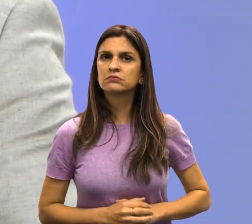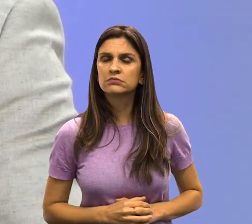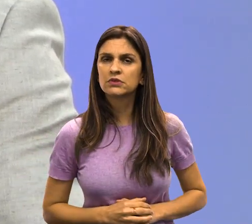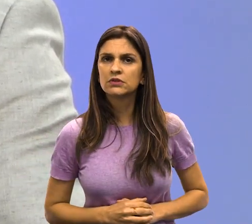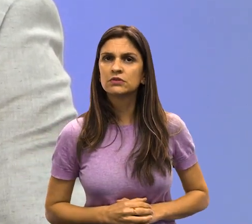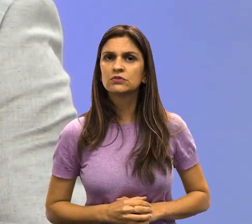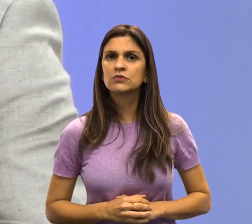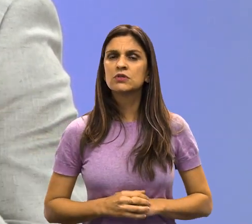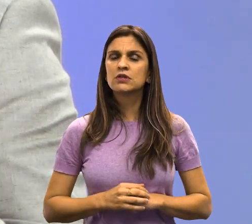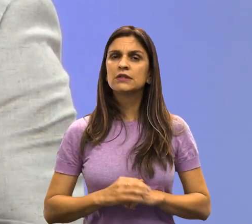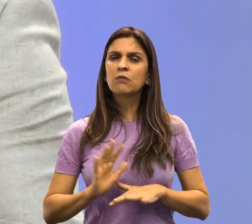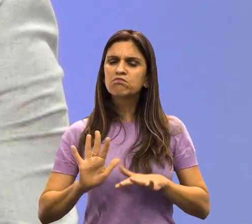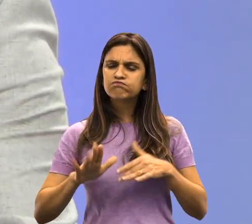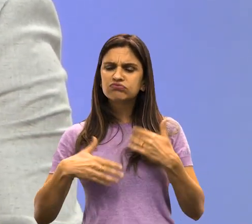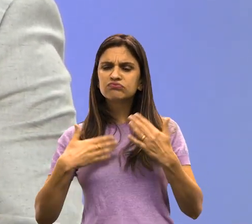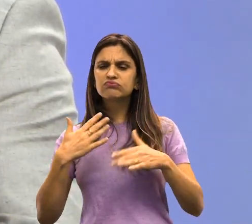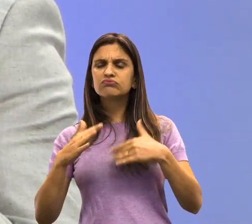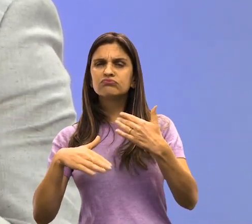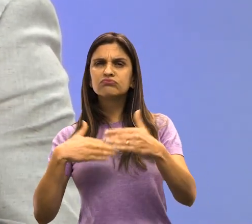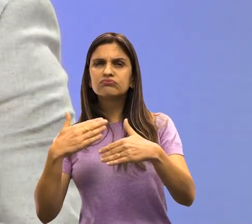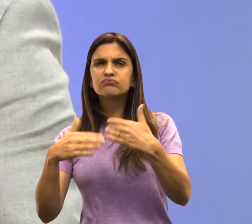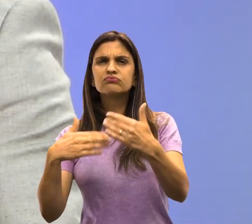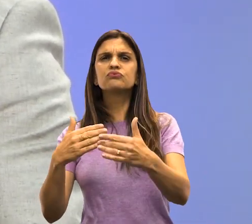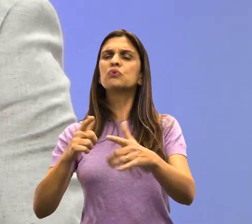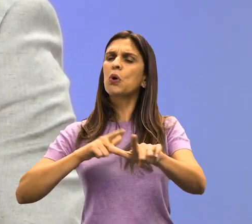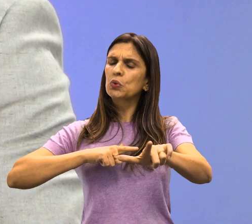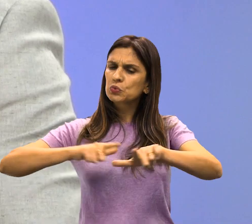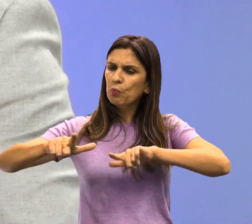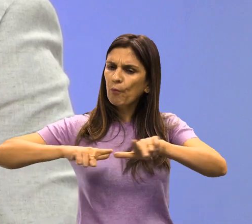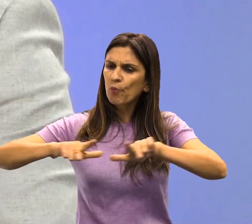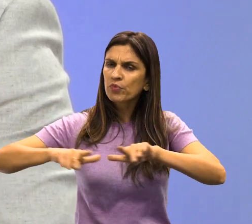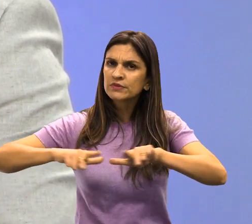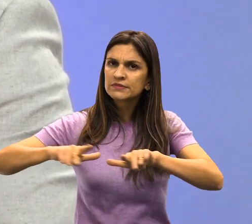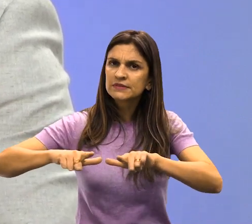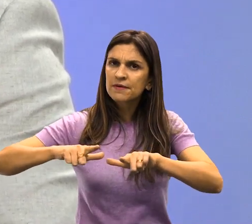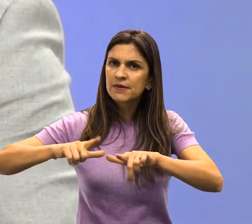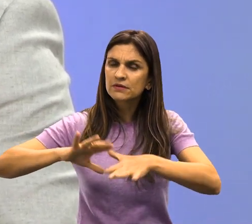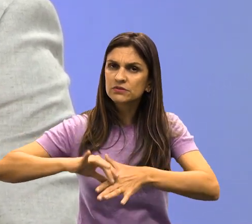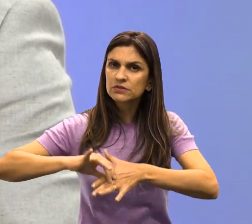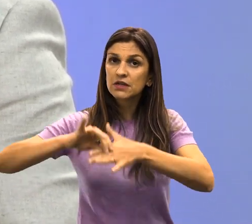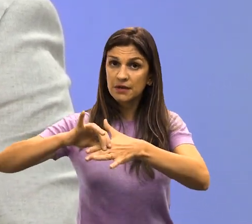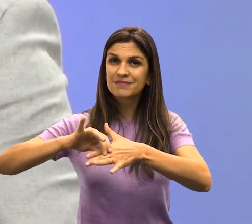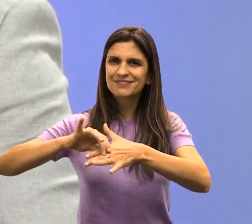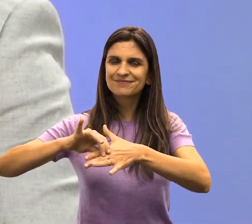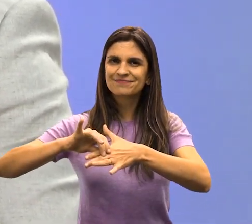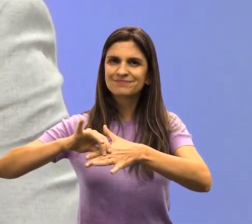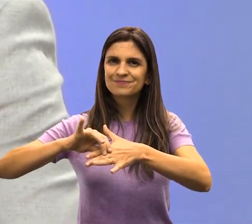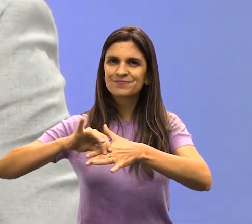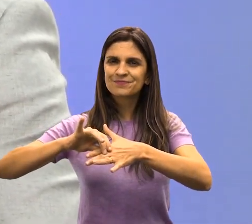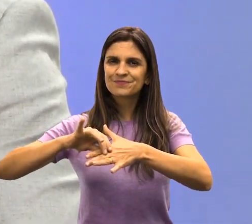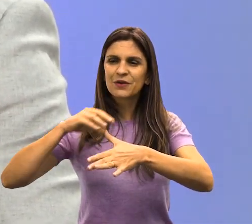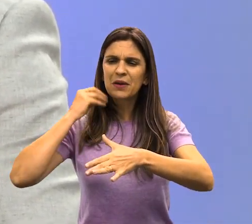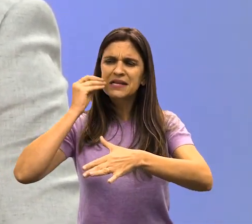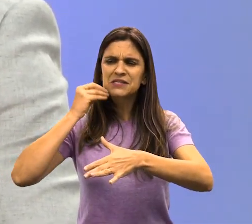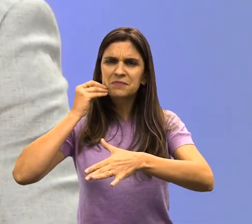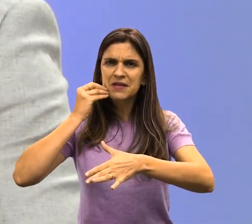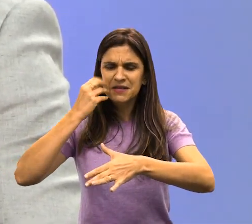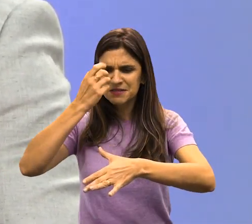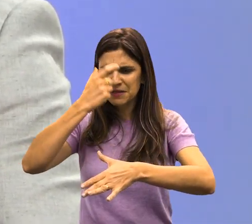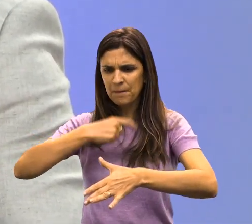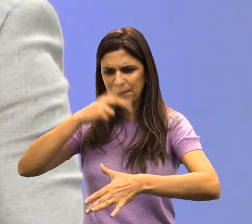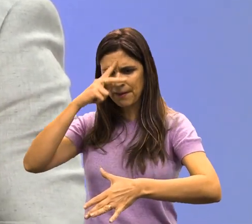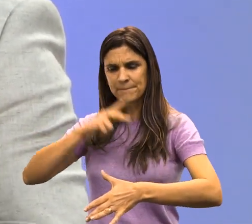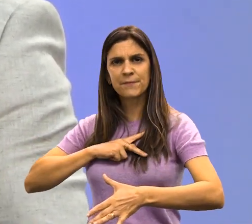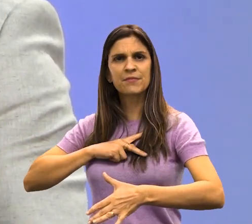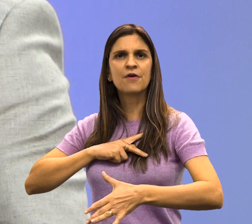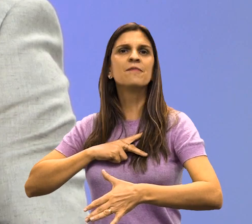E todo esse trabalho de representação se dá por esse tempo, que